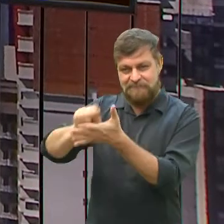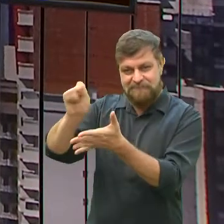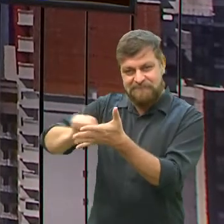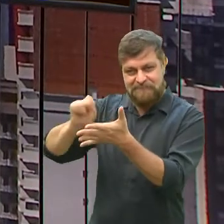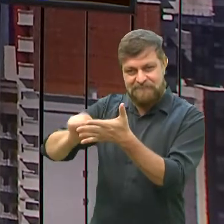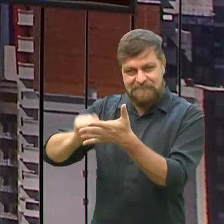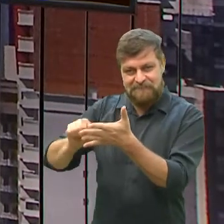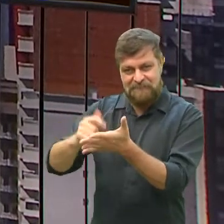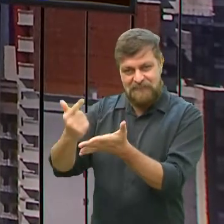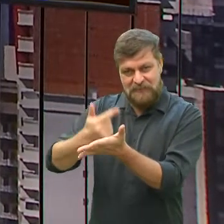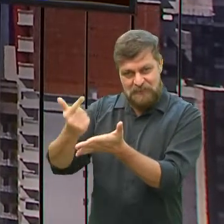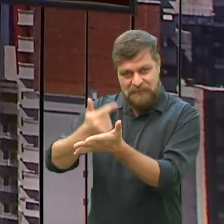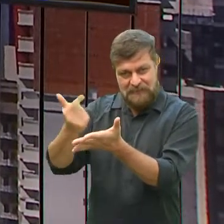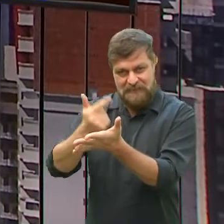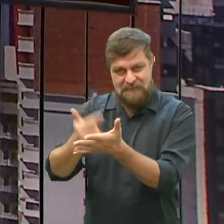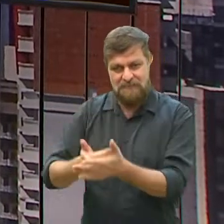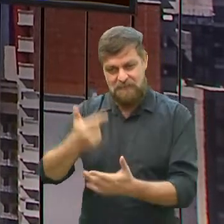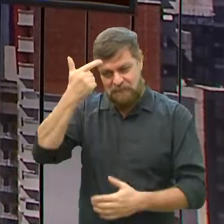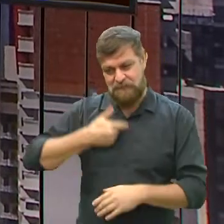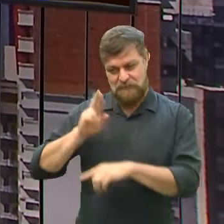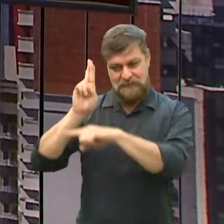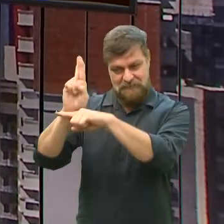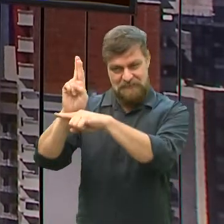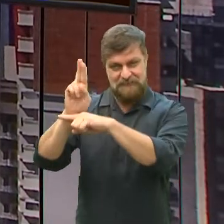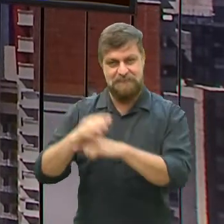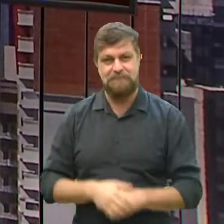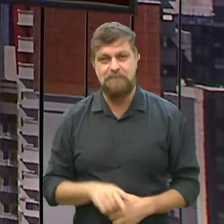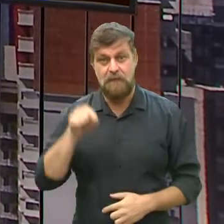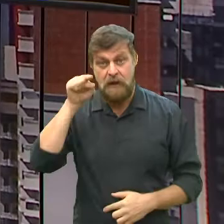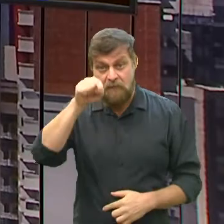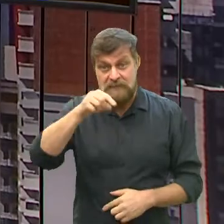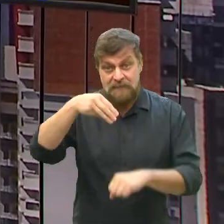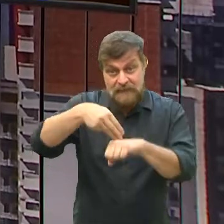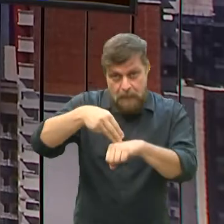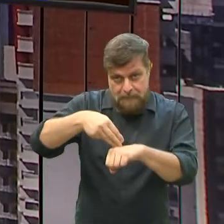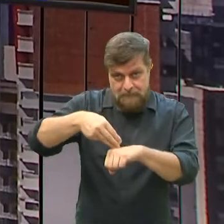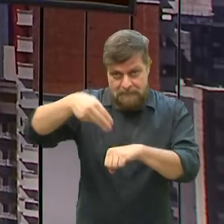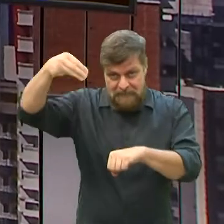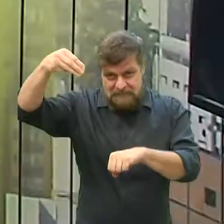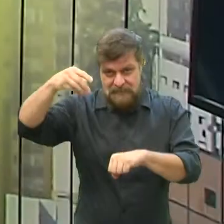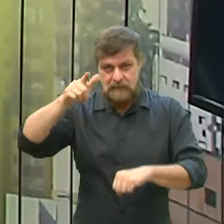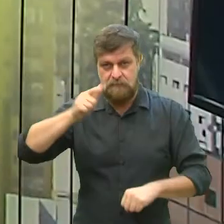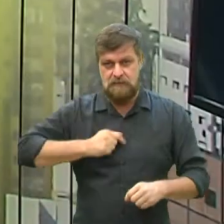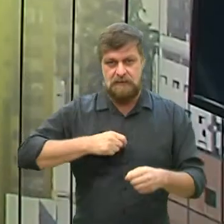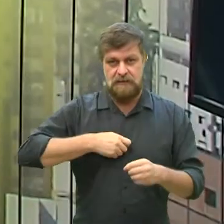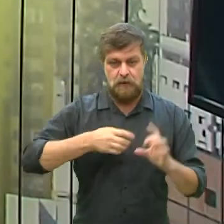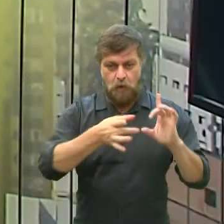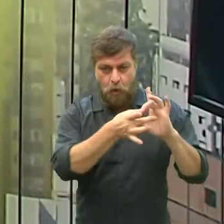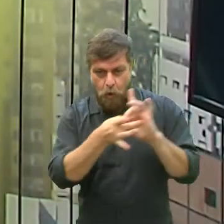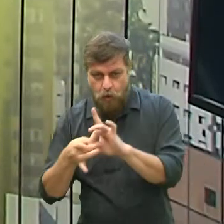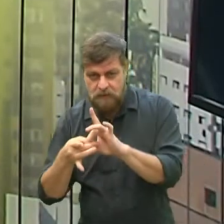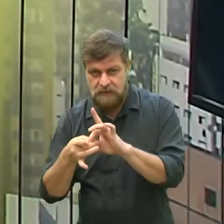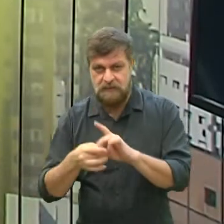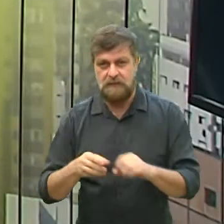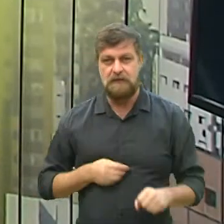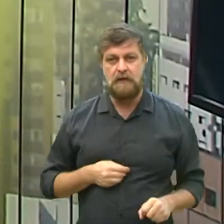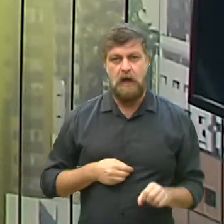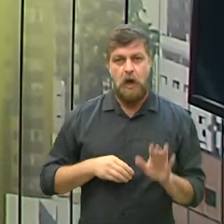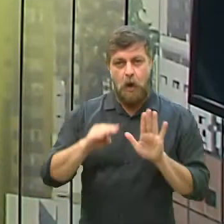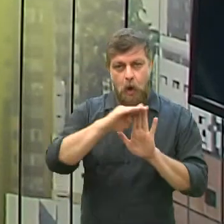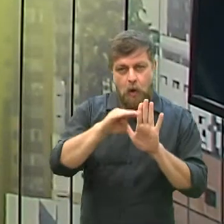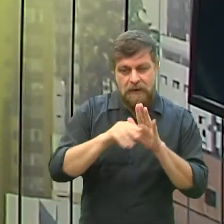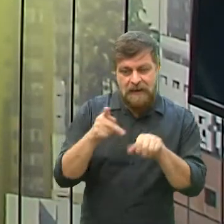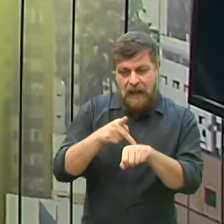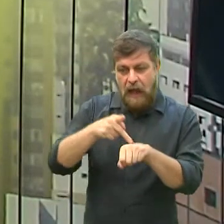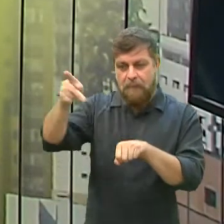citado. Tamires, esse livro é resultado da sua dissertação de mestrado, né? Tem um contexto aí. Foi pelo programa de